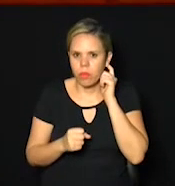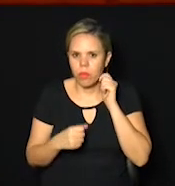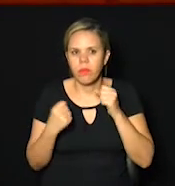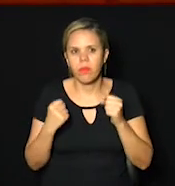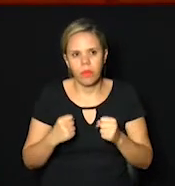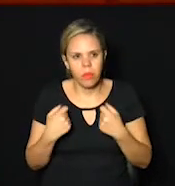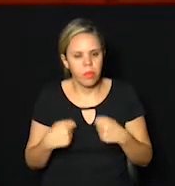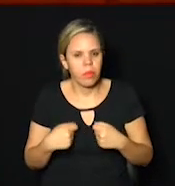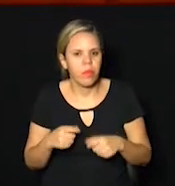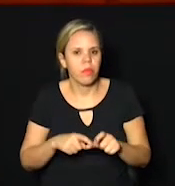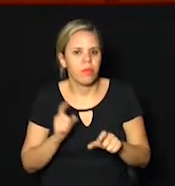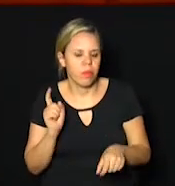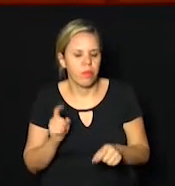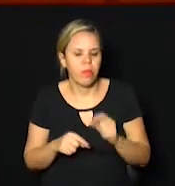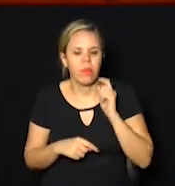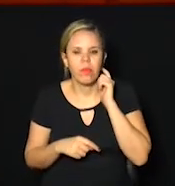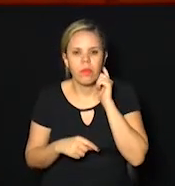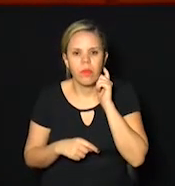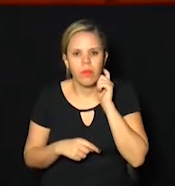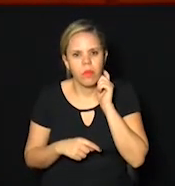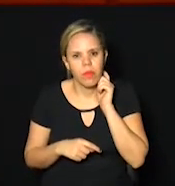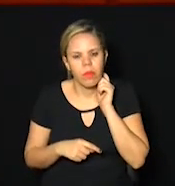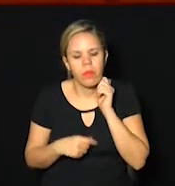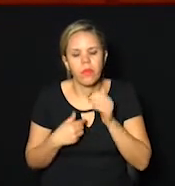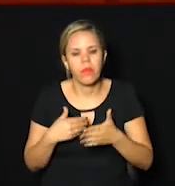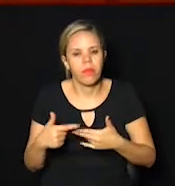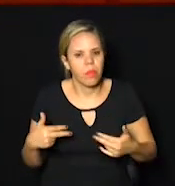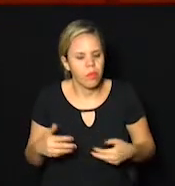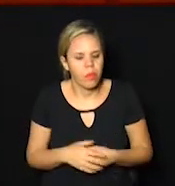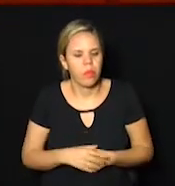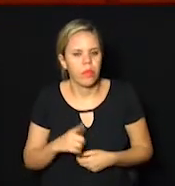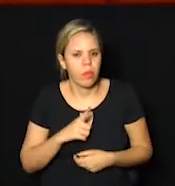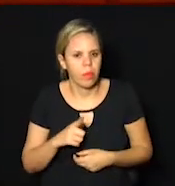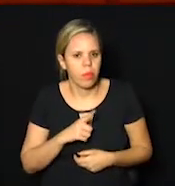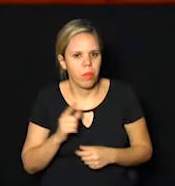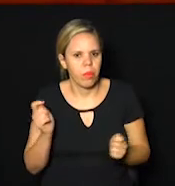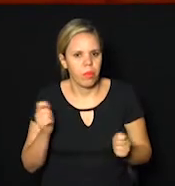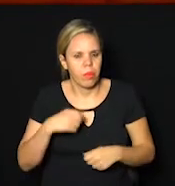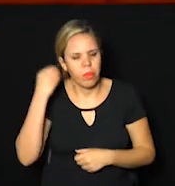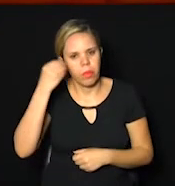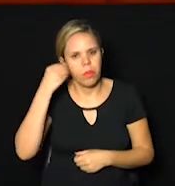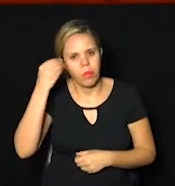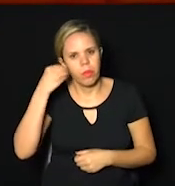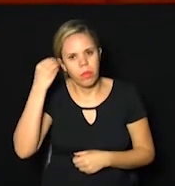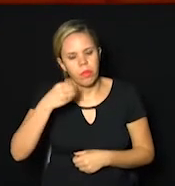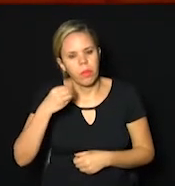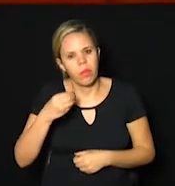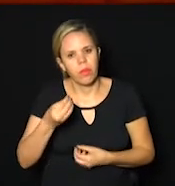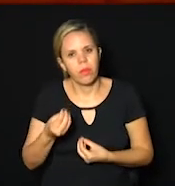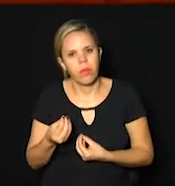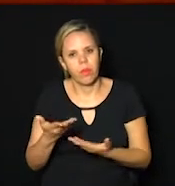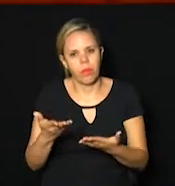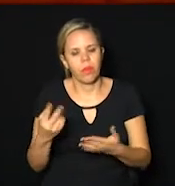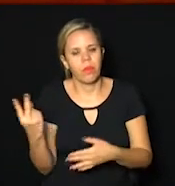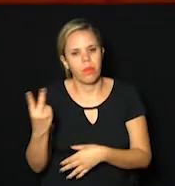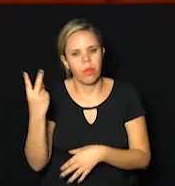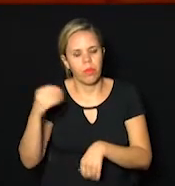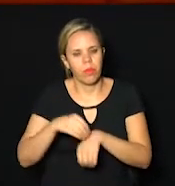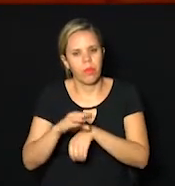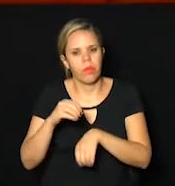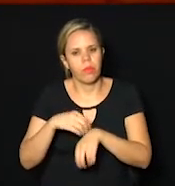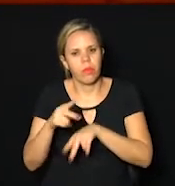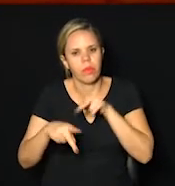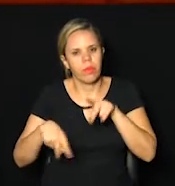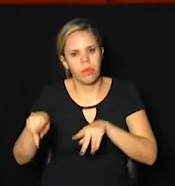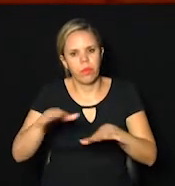preciso, de qualquer forma, ter a capacidade de entregar valor e fazer com que as pessoas